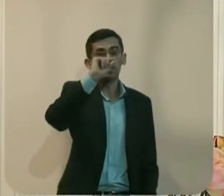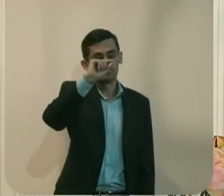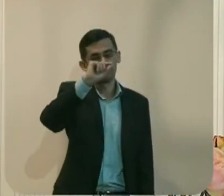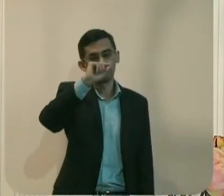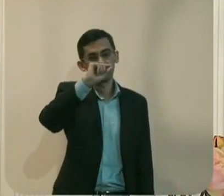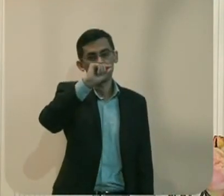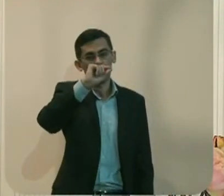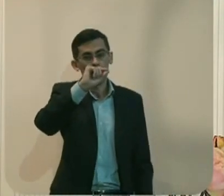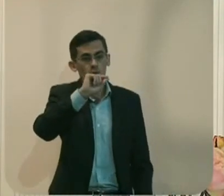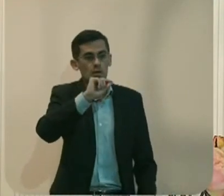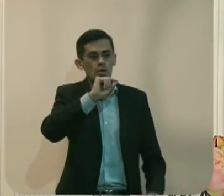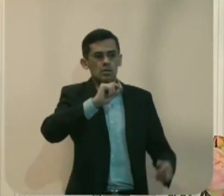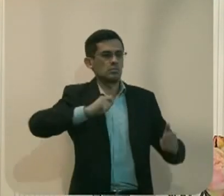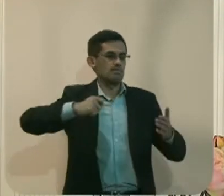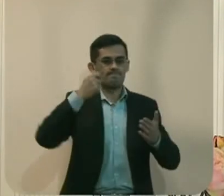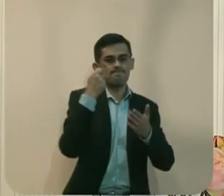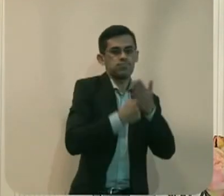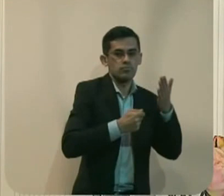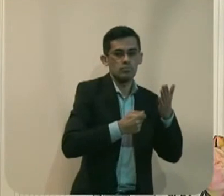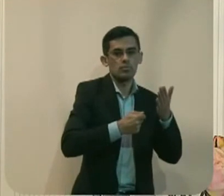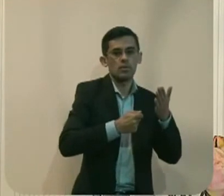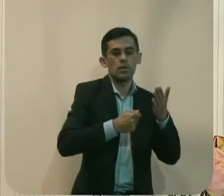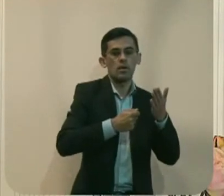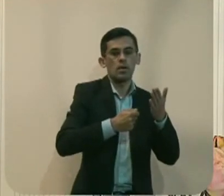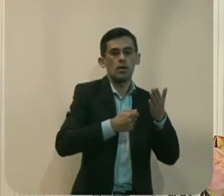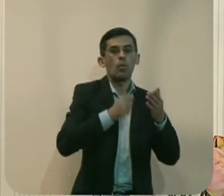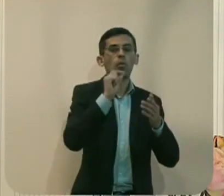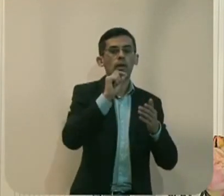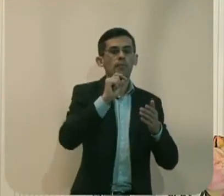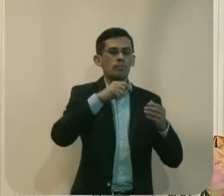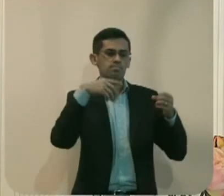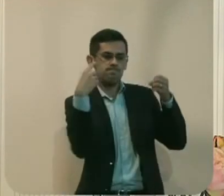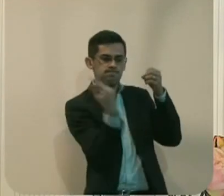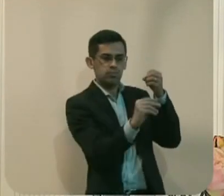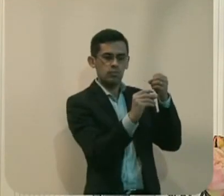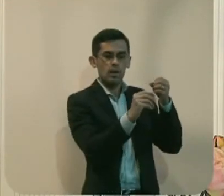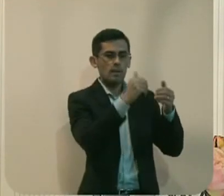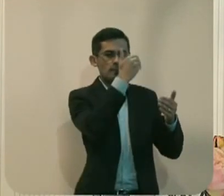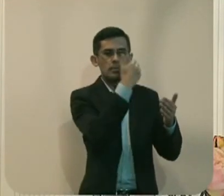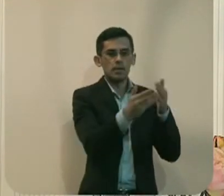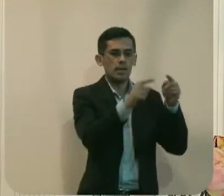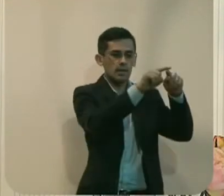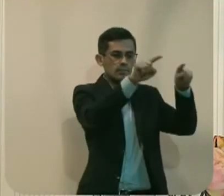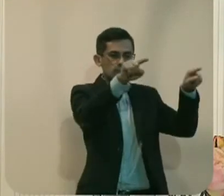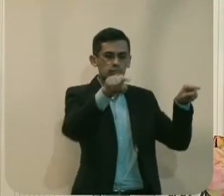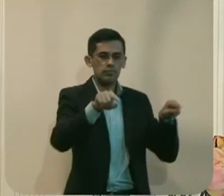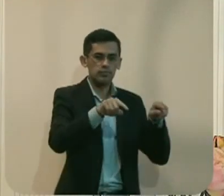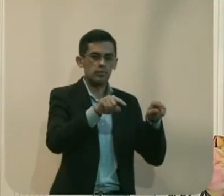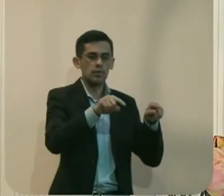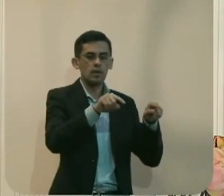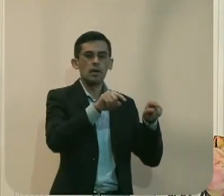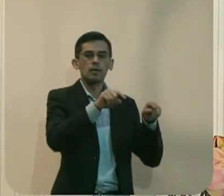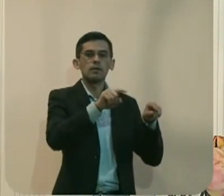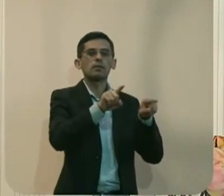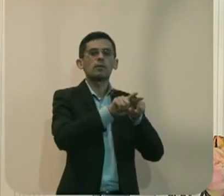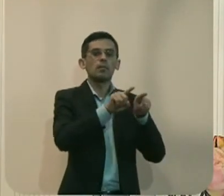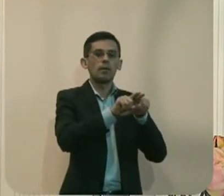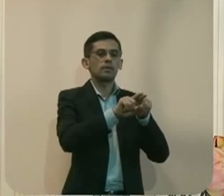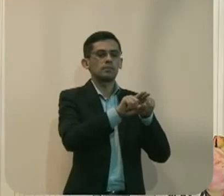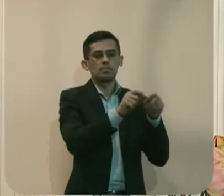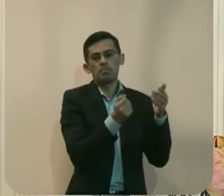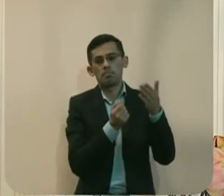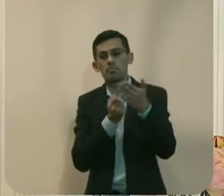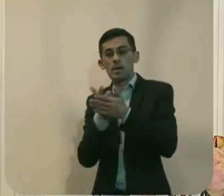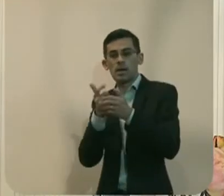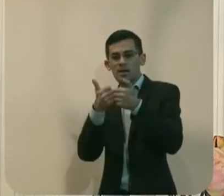Versalhes, uma punição. A punição era perda de território, e uma compensação financeira.